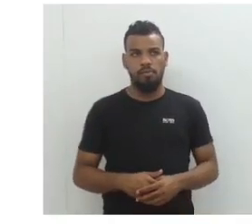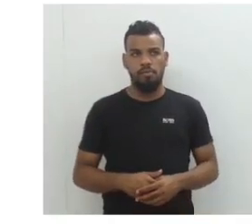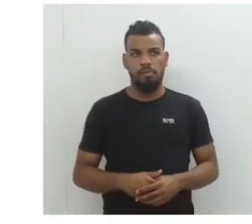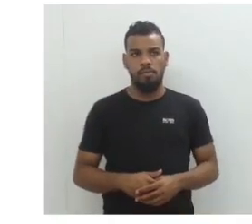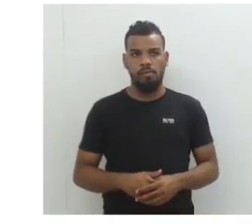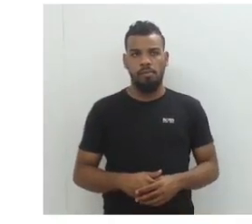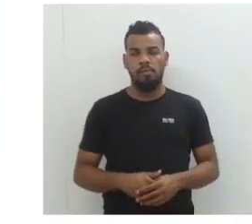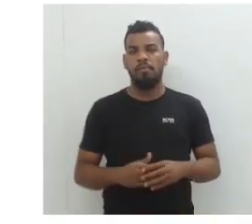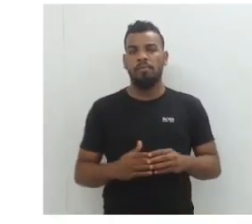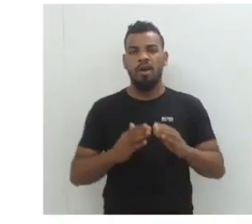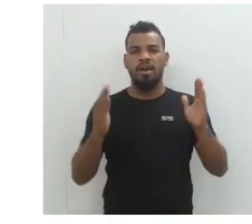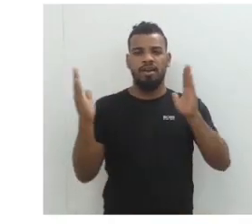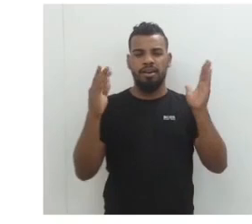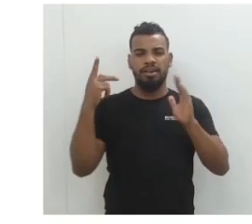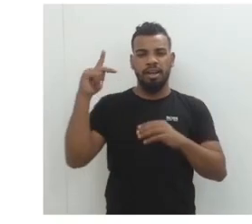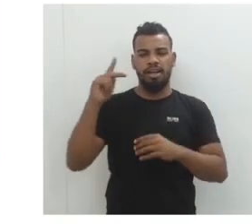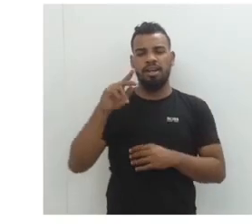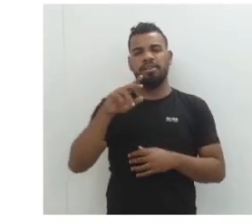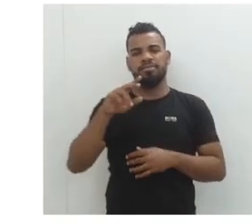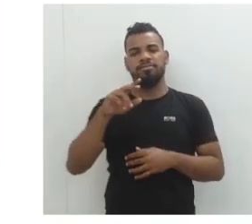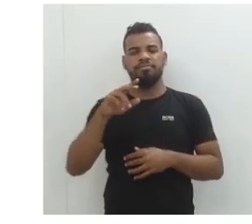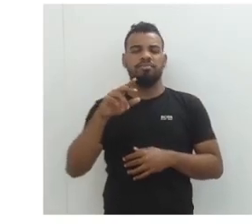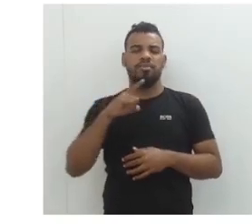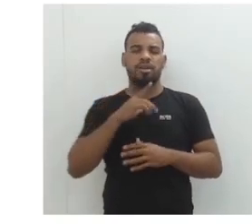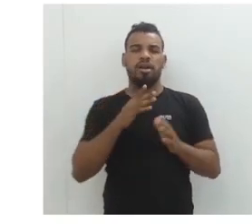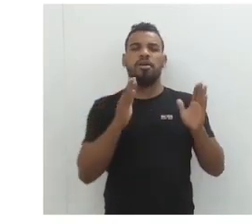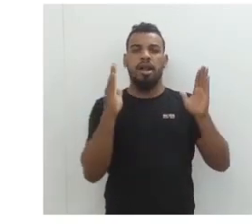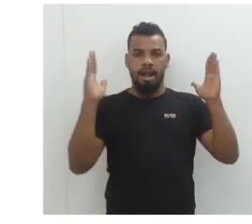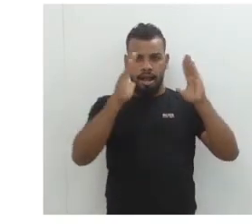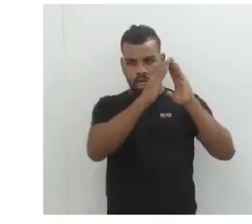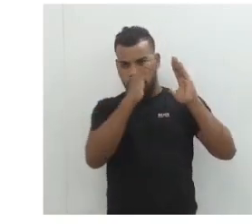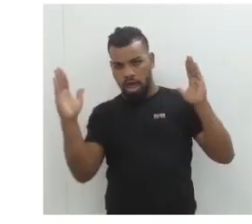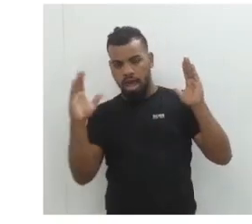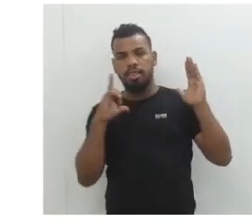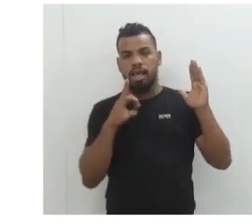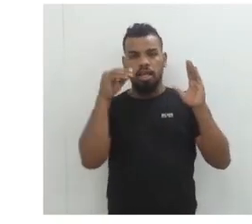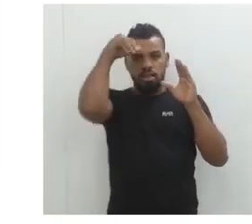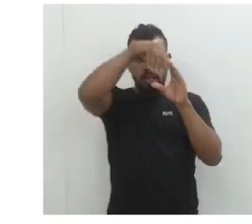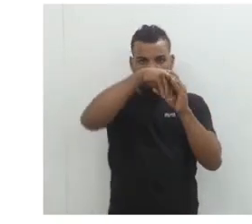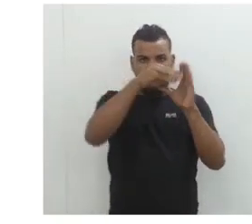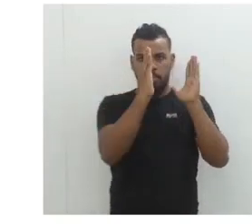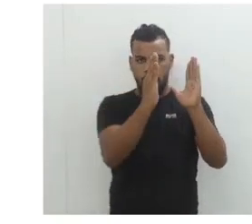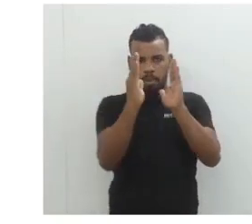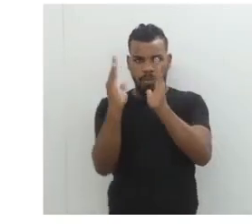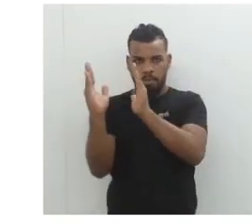essa Era Vargas vai ter alguns períodos. Então, de 1930 a